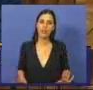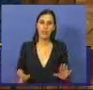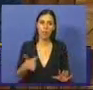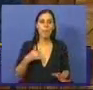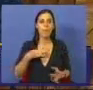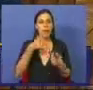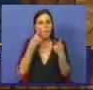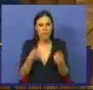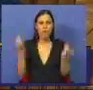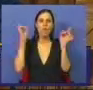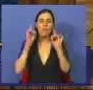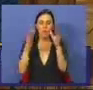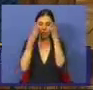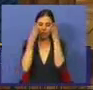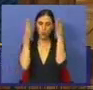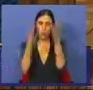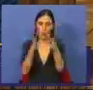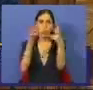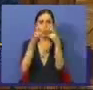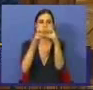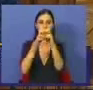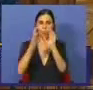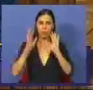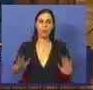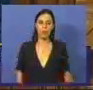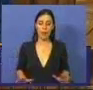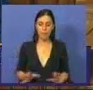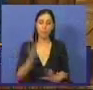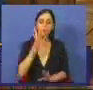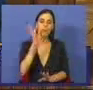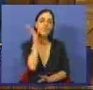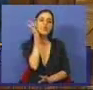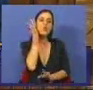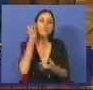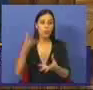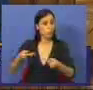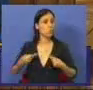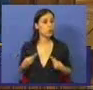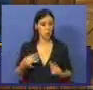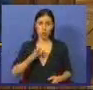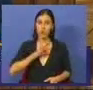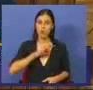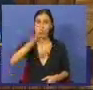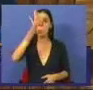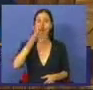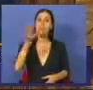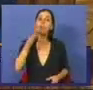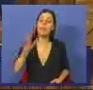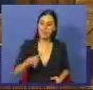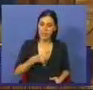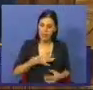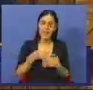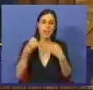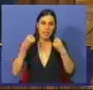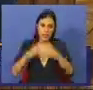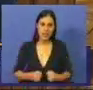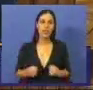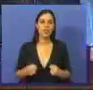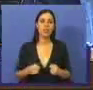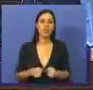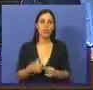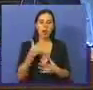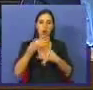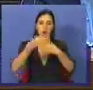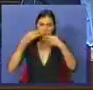se voltasse a concentrar sobre o problema. Porque veja o número que nos deu, Sr. Ministro. Disse-nos e insistiu, com